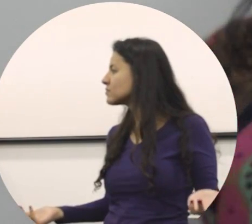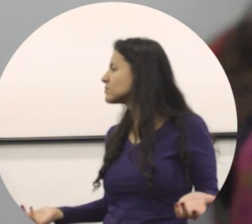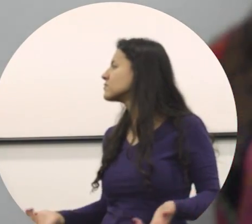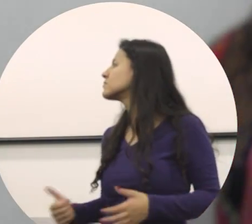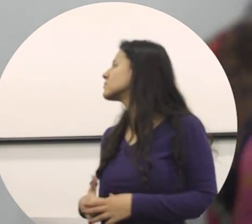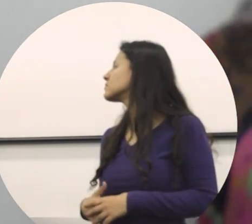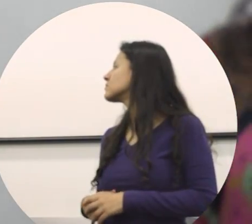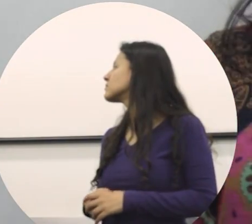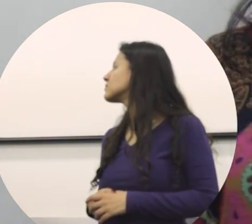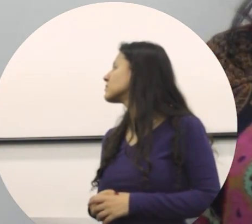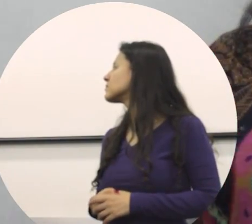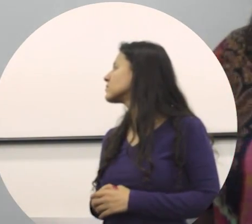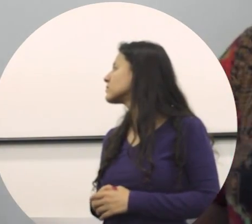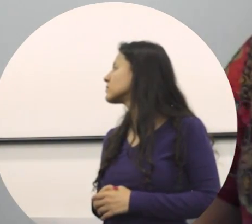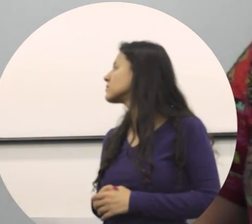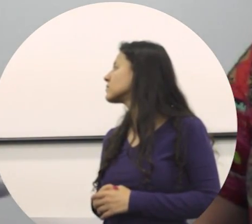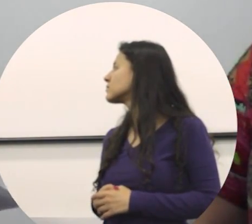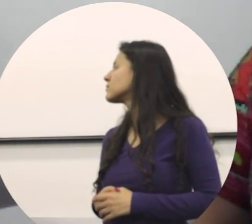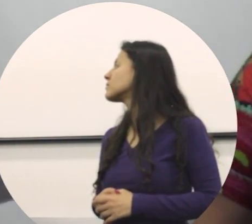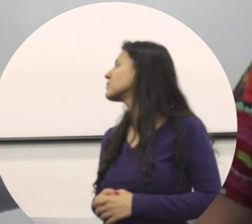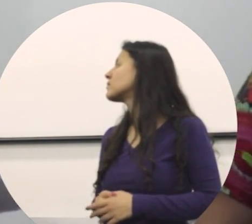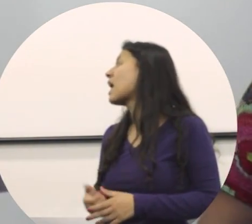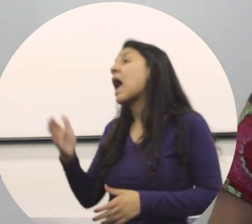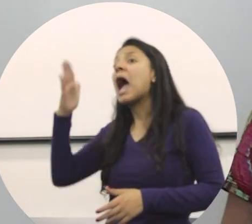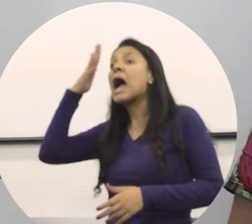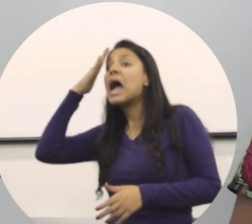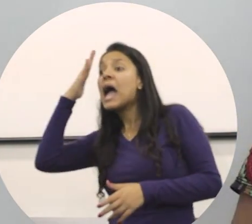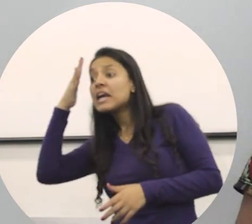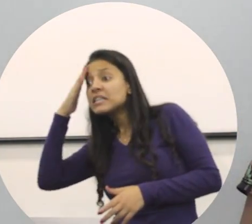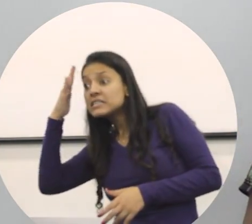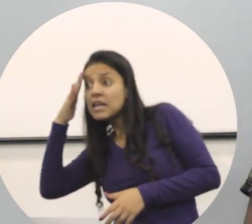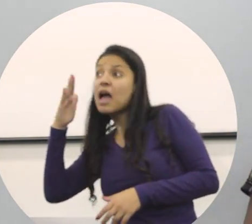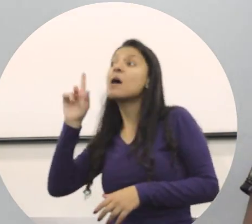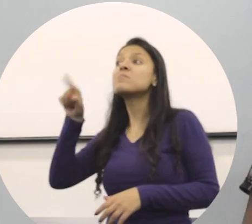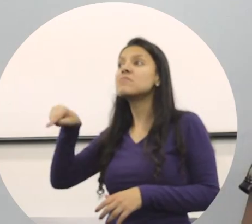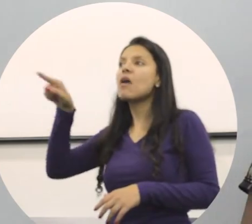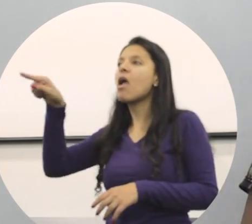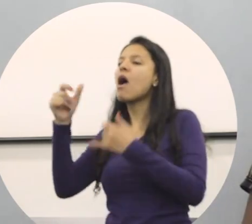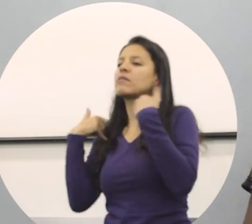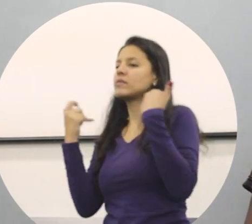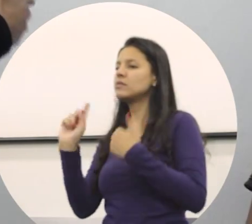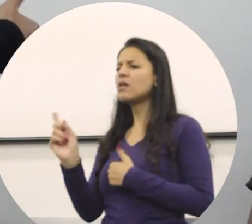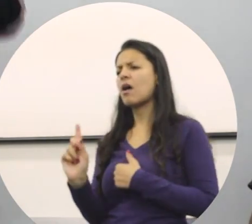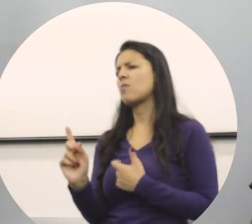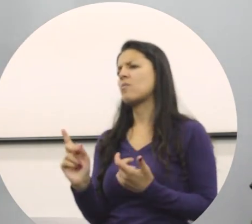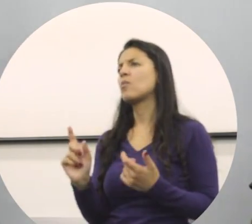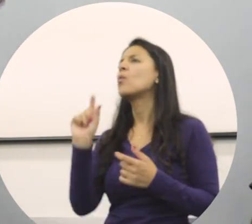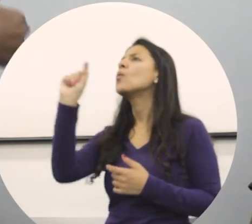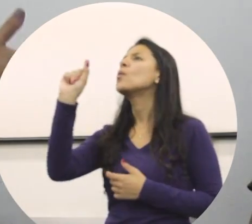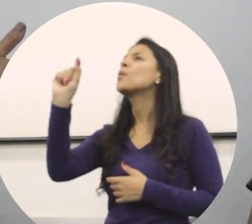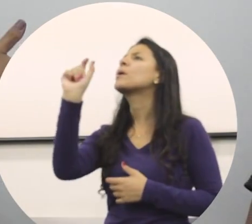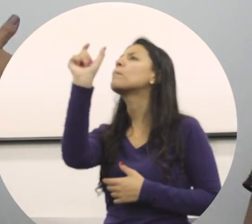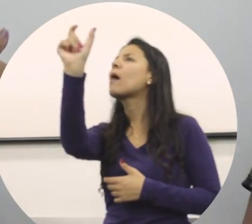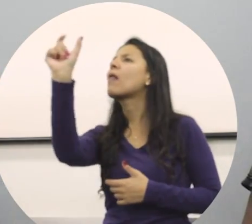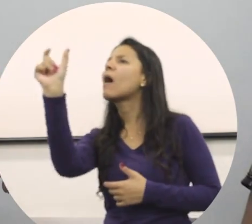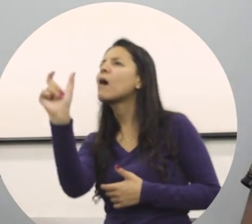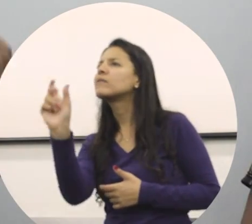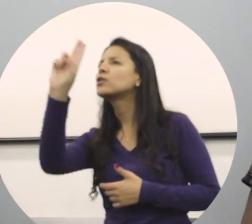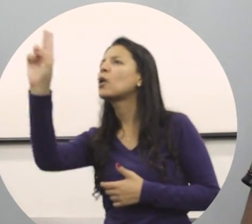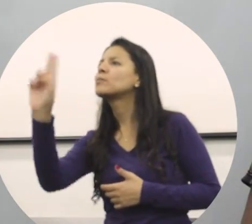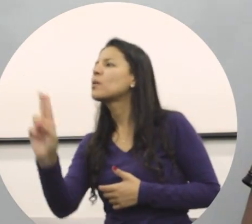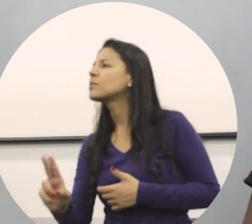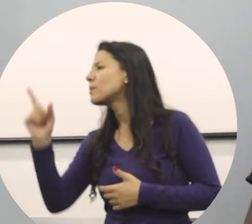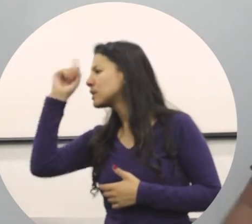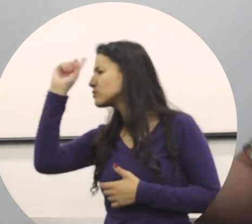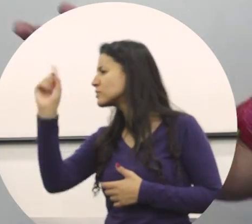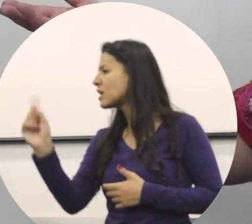Entendeu? Então assim, então ele sabe o que... Não, processo de letramento. Ele não sabe o que está escrito, ele não sabe o nome de ninguém ali, ele não